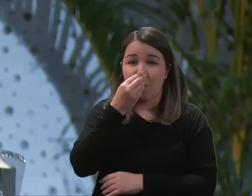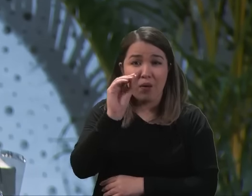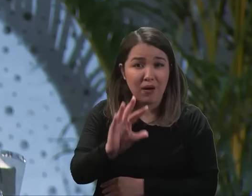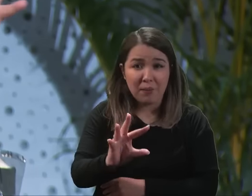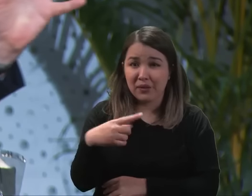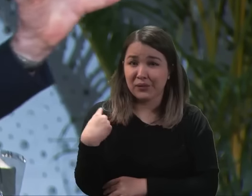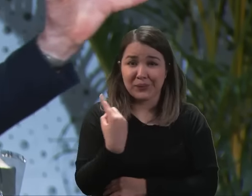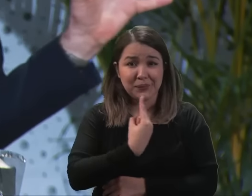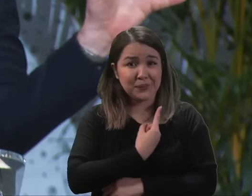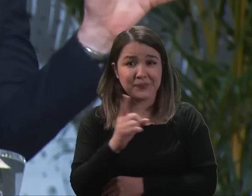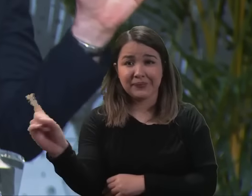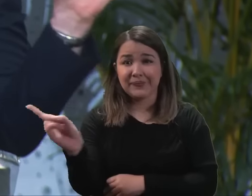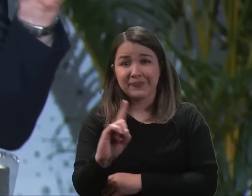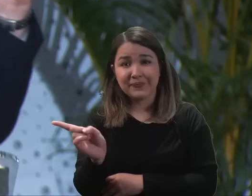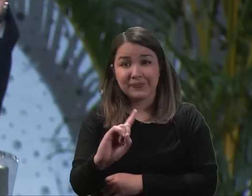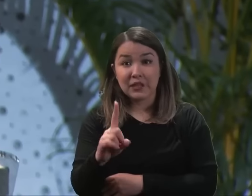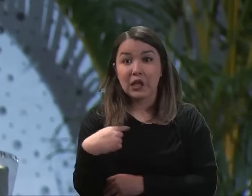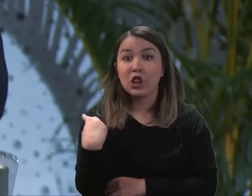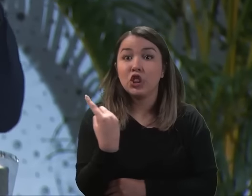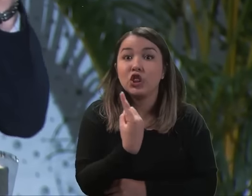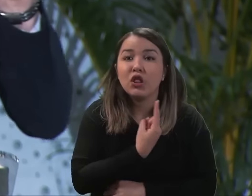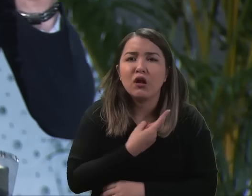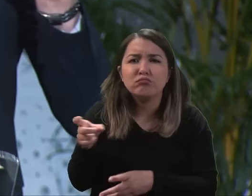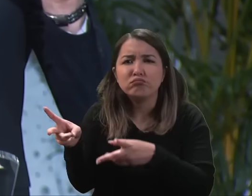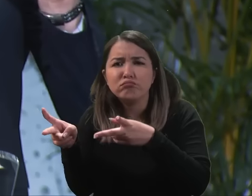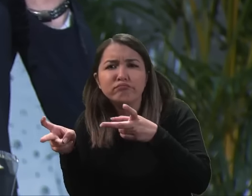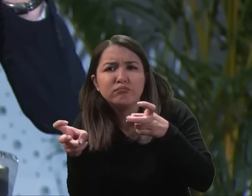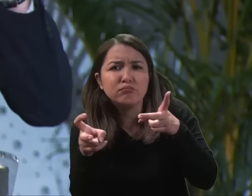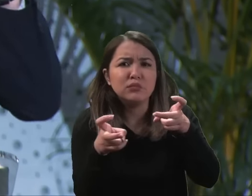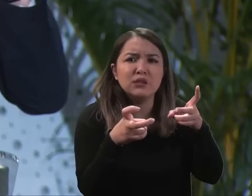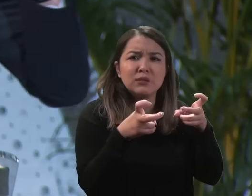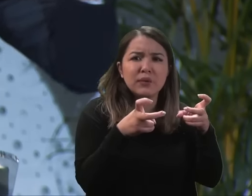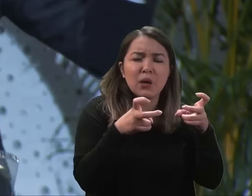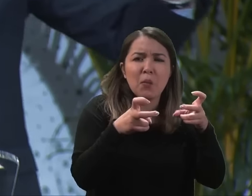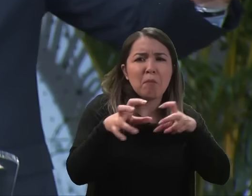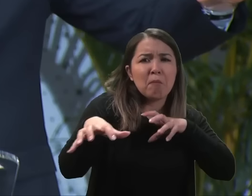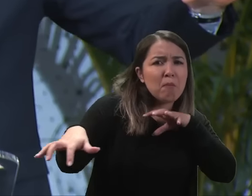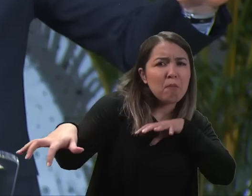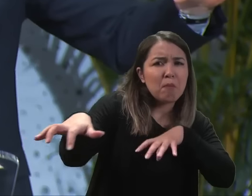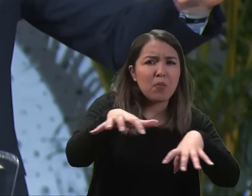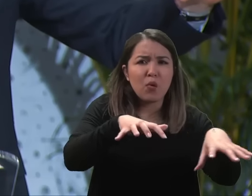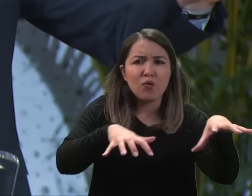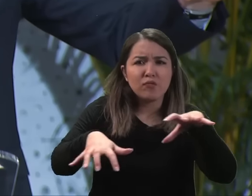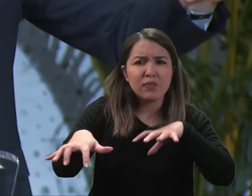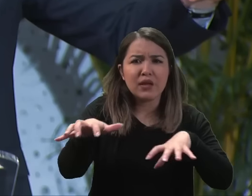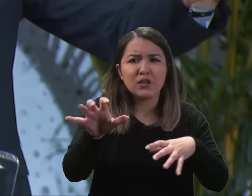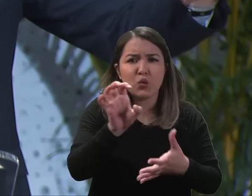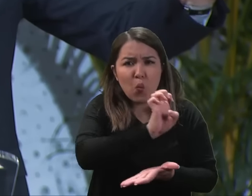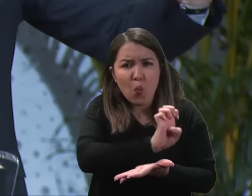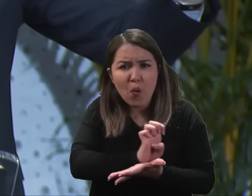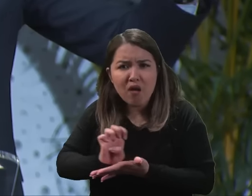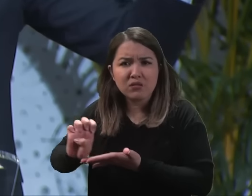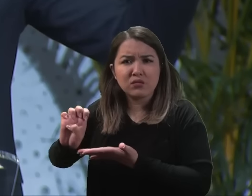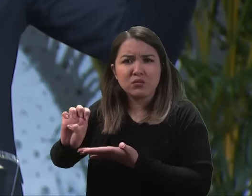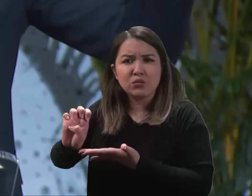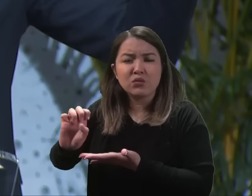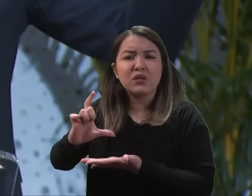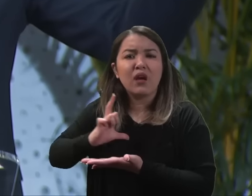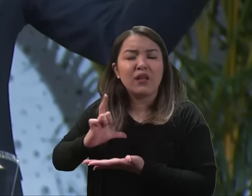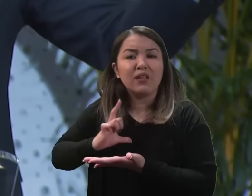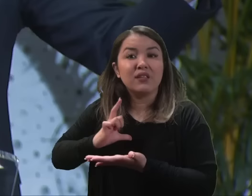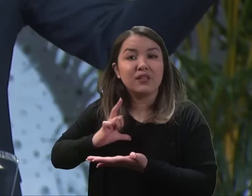estamos vendo e veremos que no movimento do êxodo existe